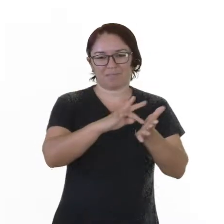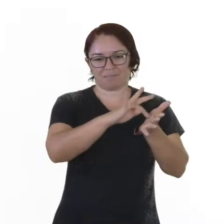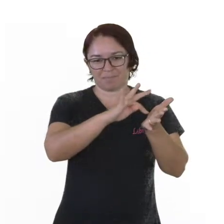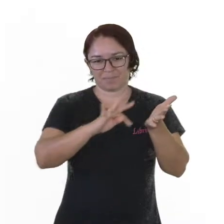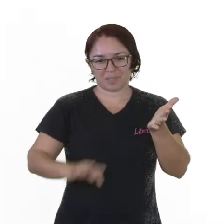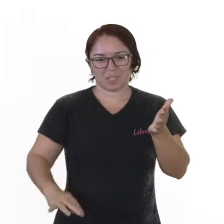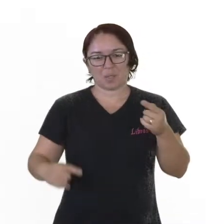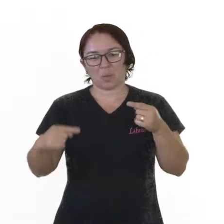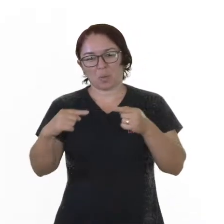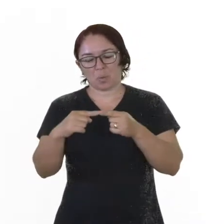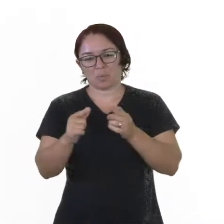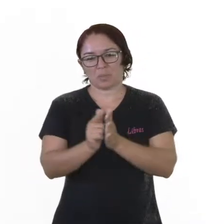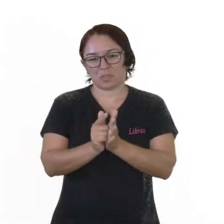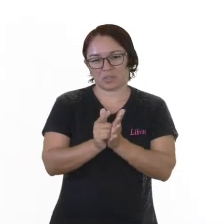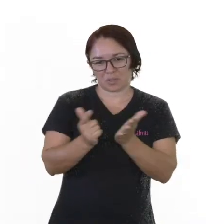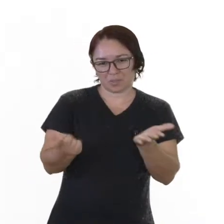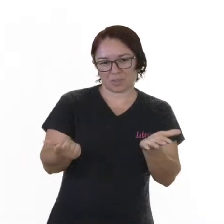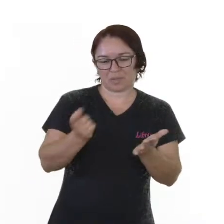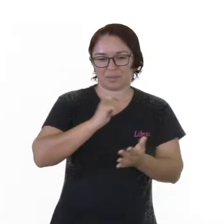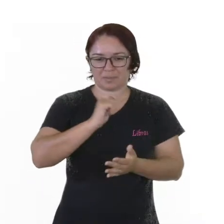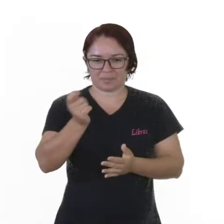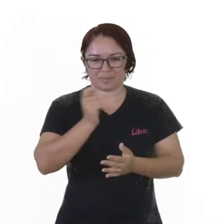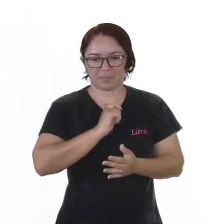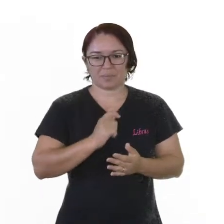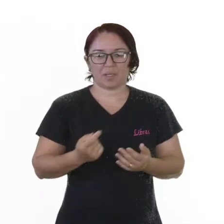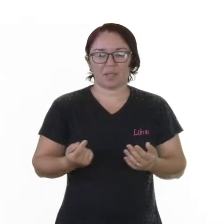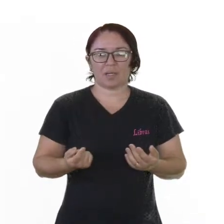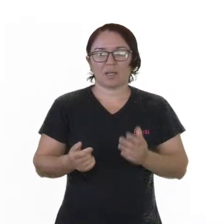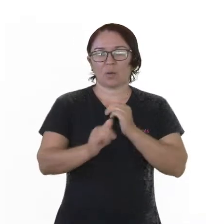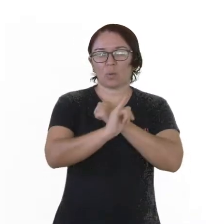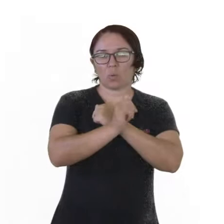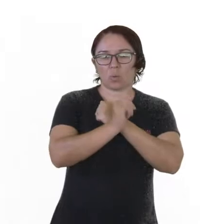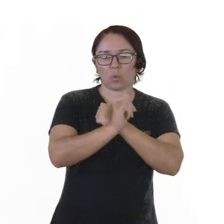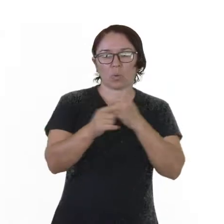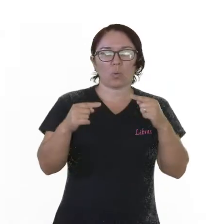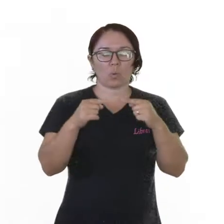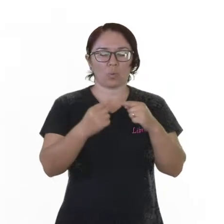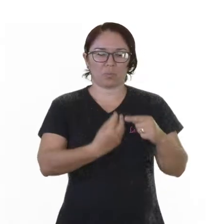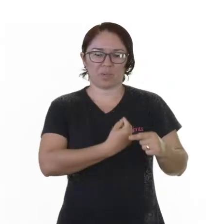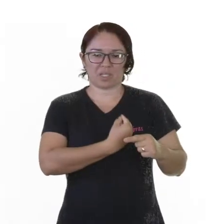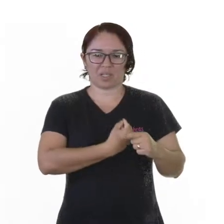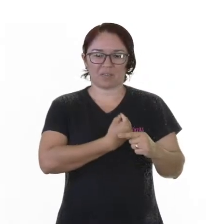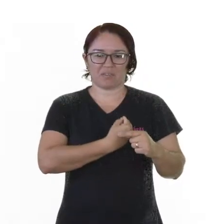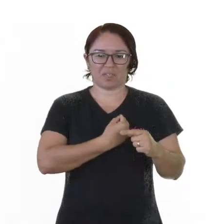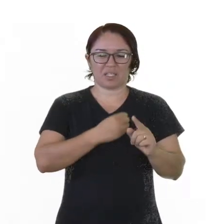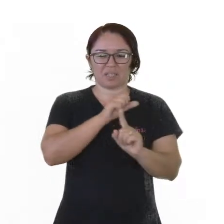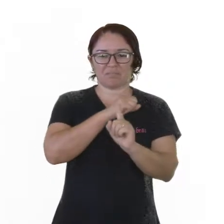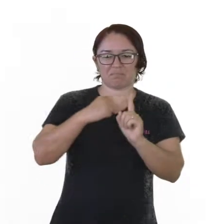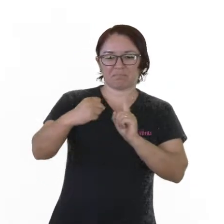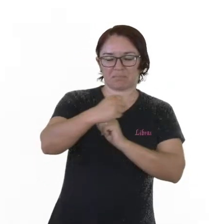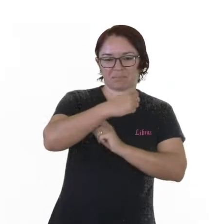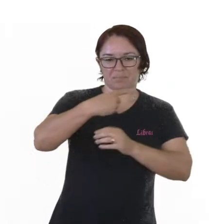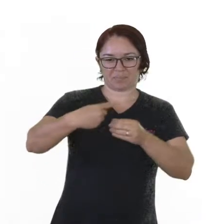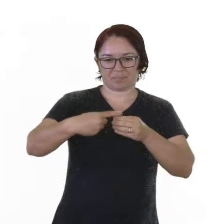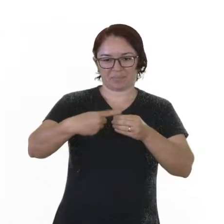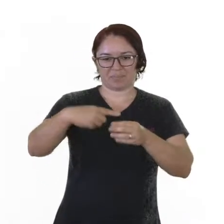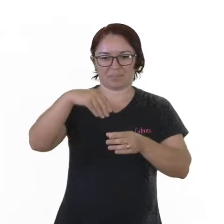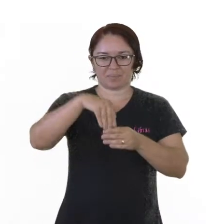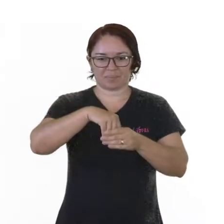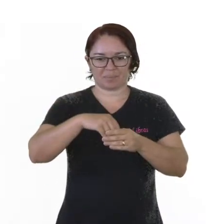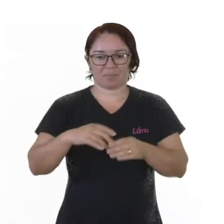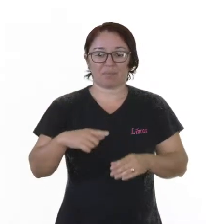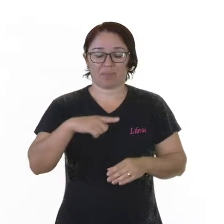geral, são ligados à vida cotidiana urbana. Existe a crônica jornalística, são produzidas para os meios